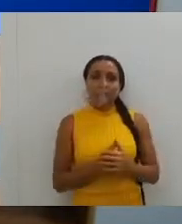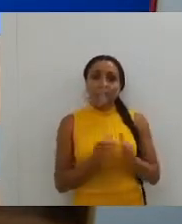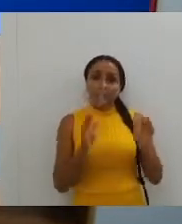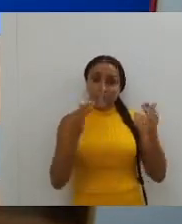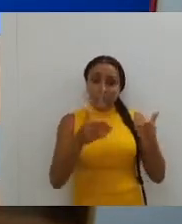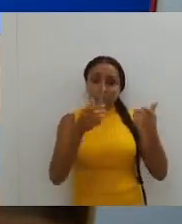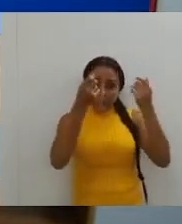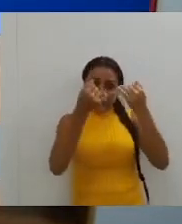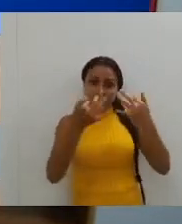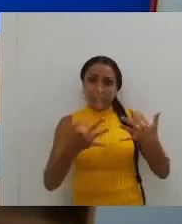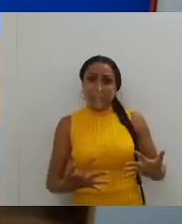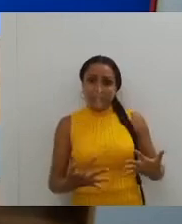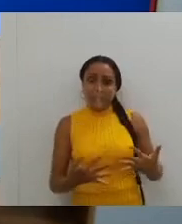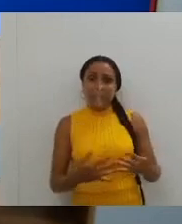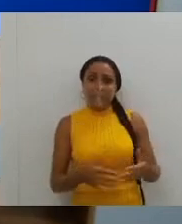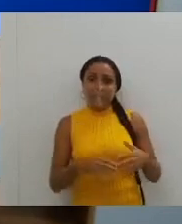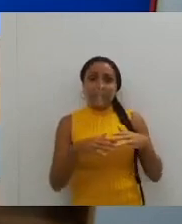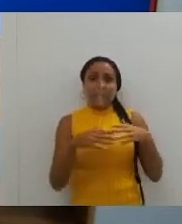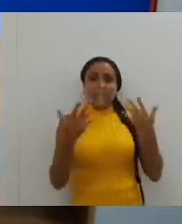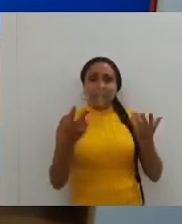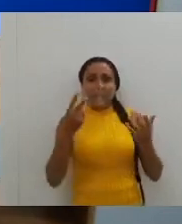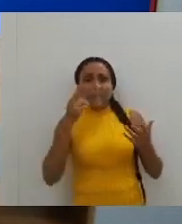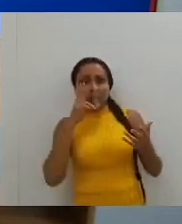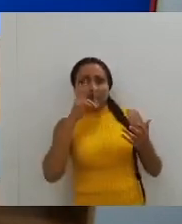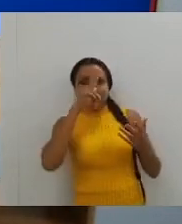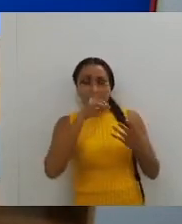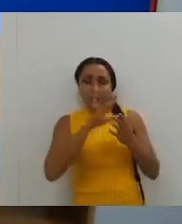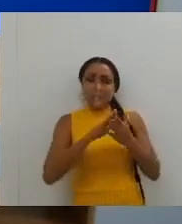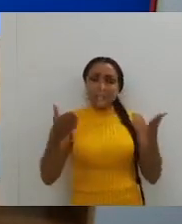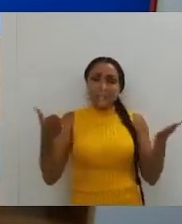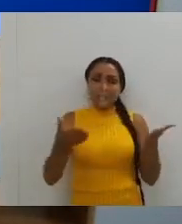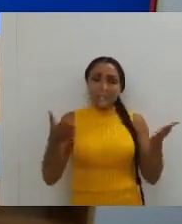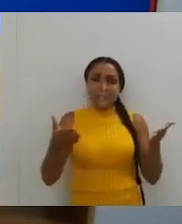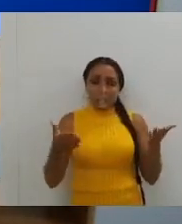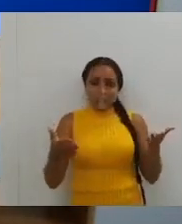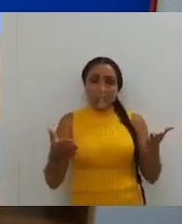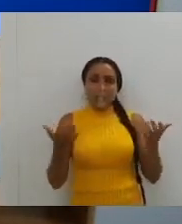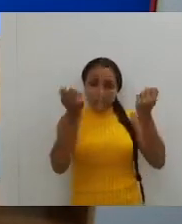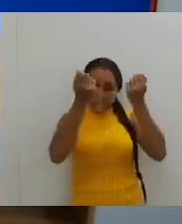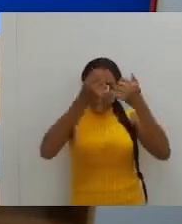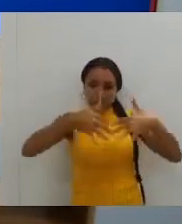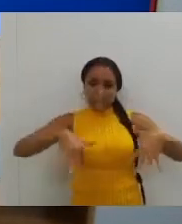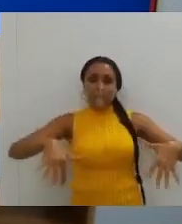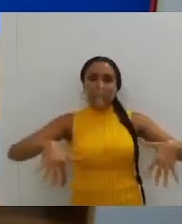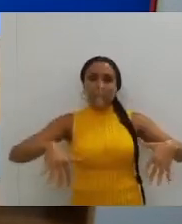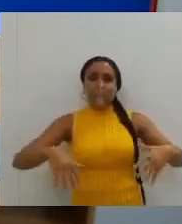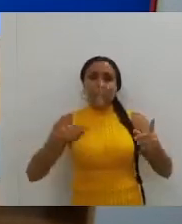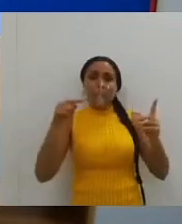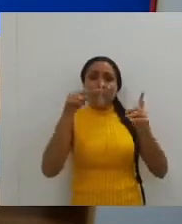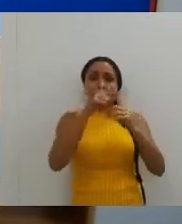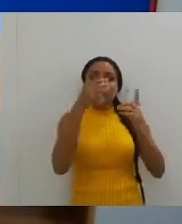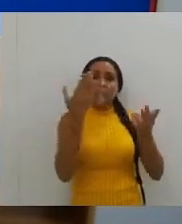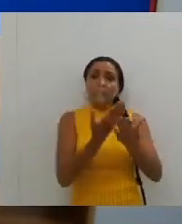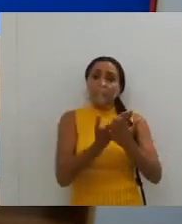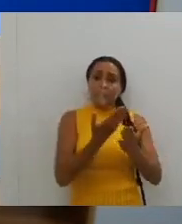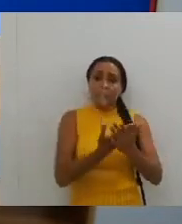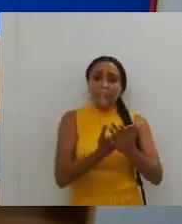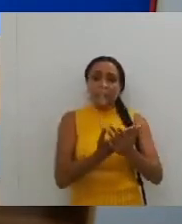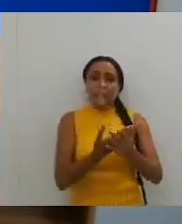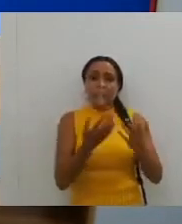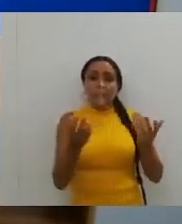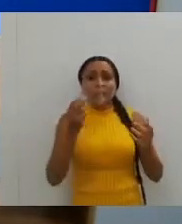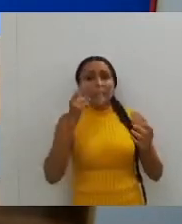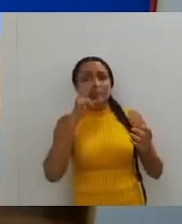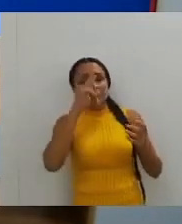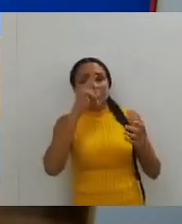foco, basicamente, foi as forças que atuam na natureza. O objetivo da nossa aula foi forças